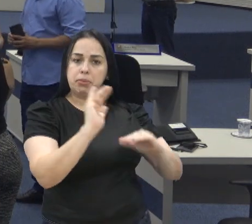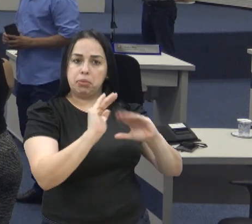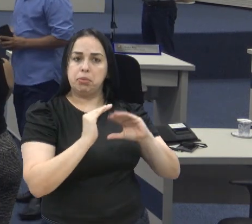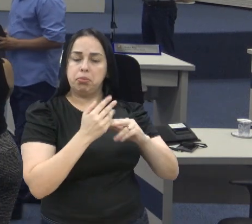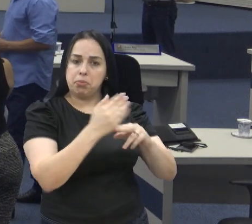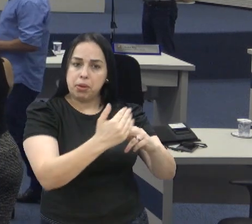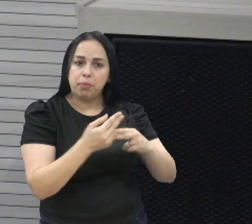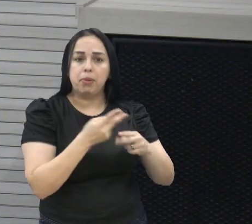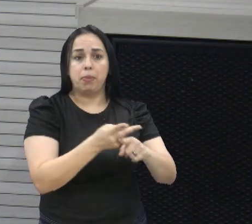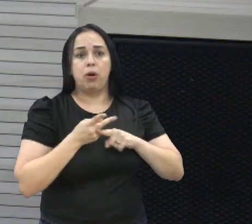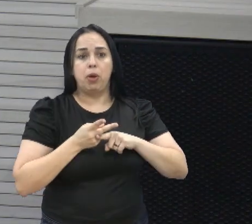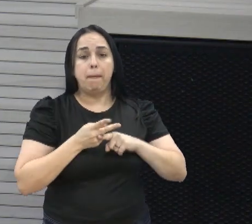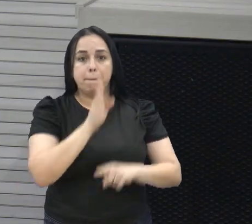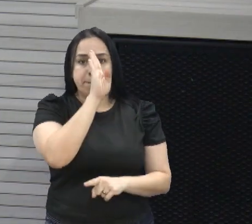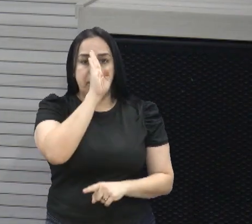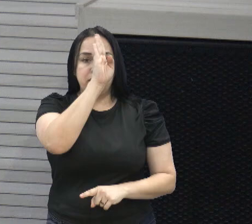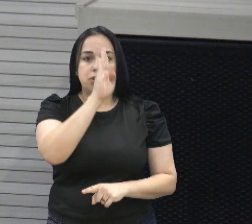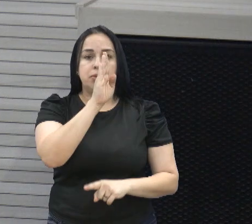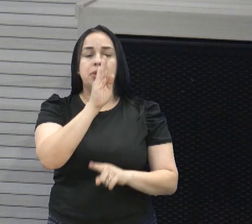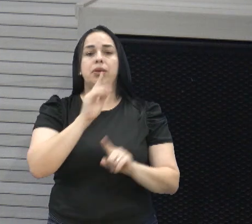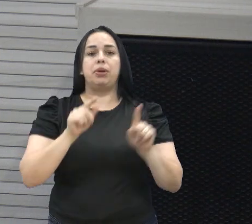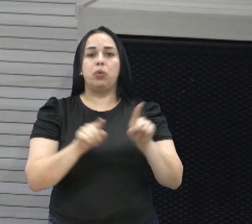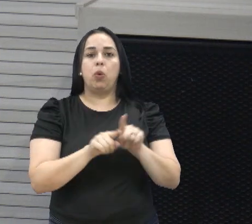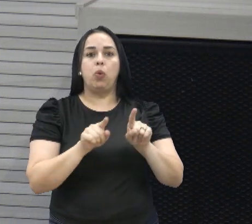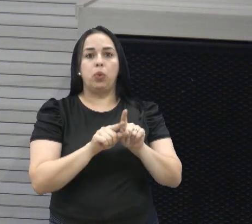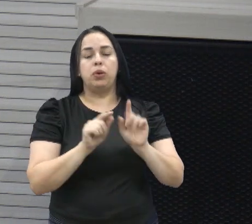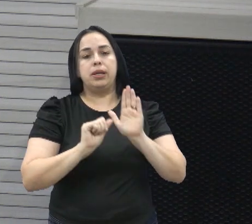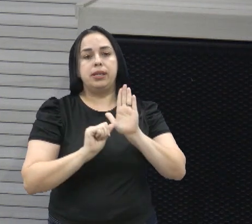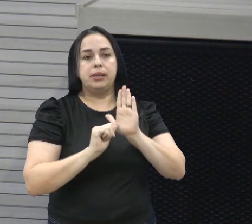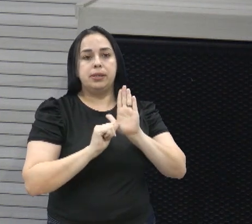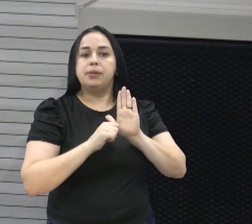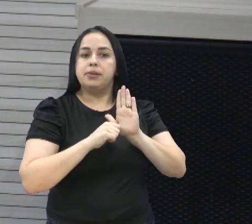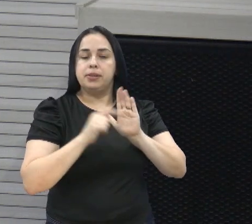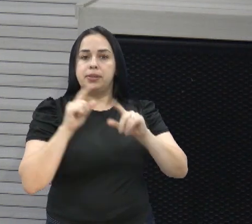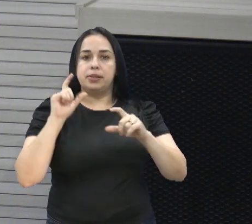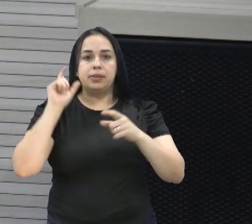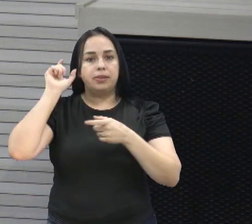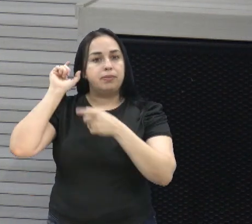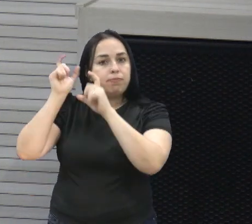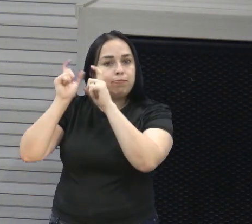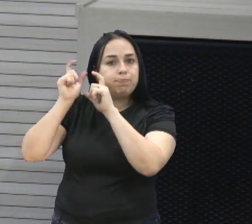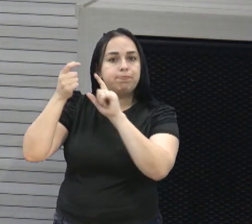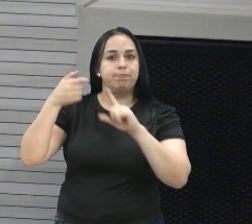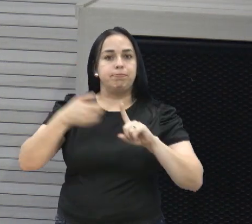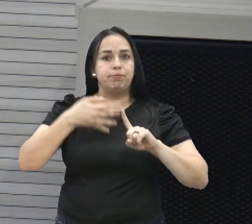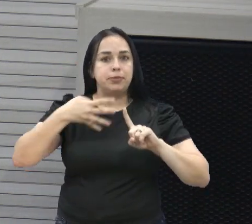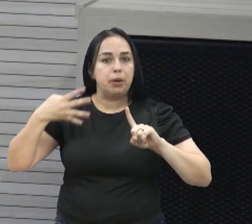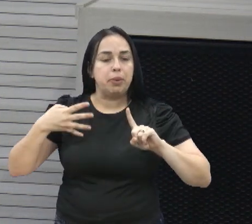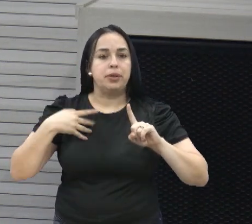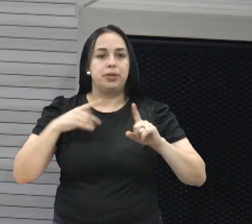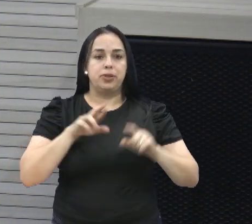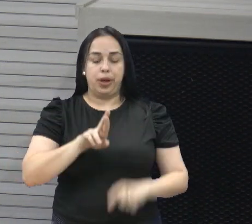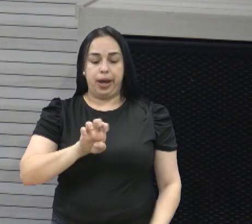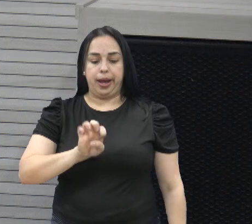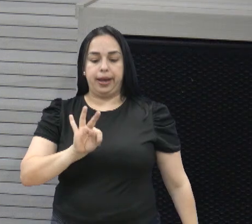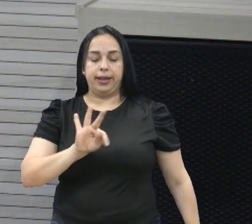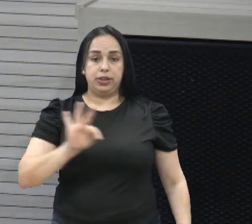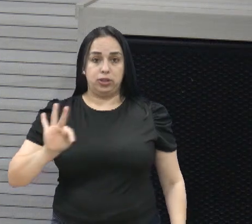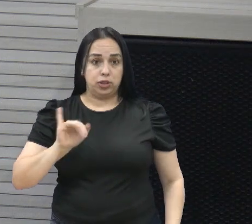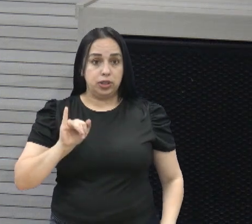principalmente mães com crianças de síndrome de Rett, que vieram fazer uma acusação no nosso gabinete hoje. Nós vamos estar dando